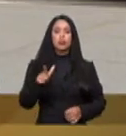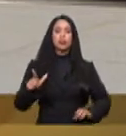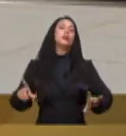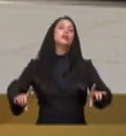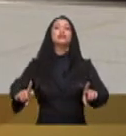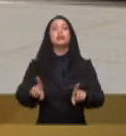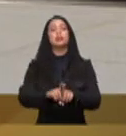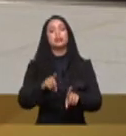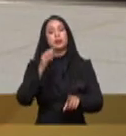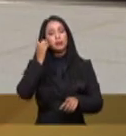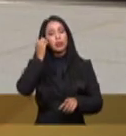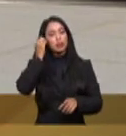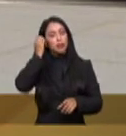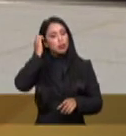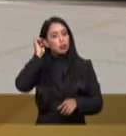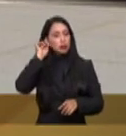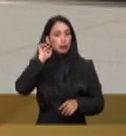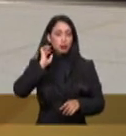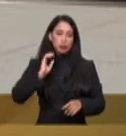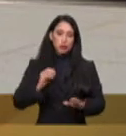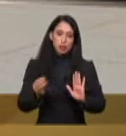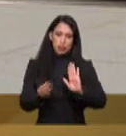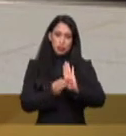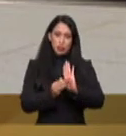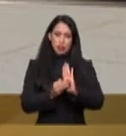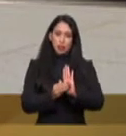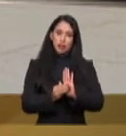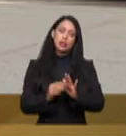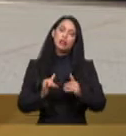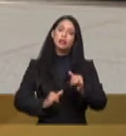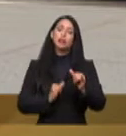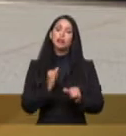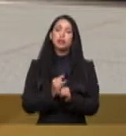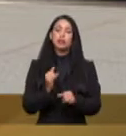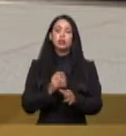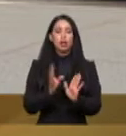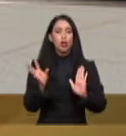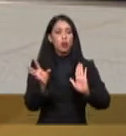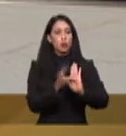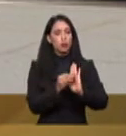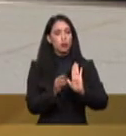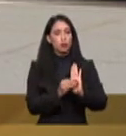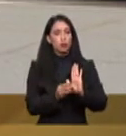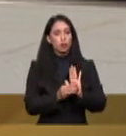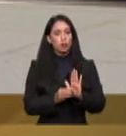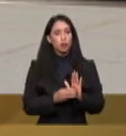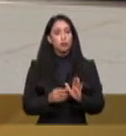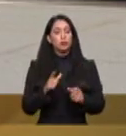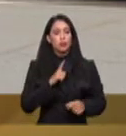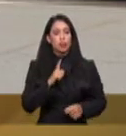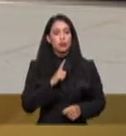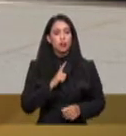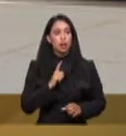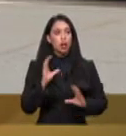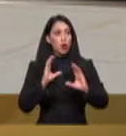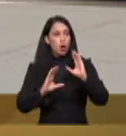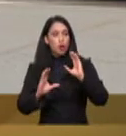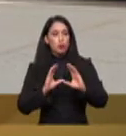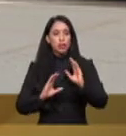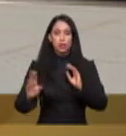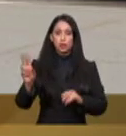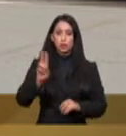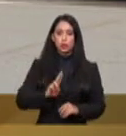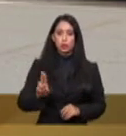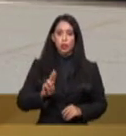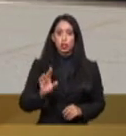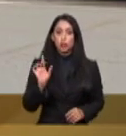O provedor de aplicação de internet que possibilite o impulsionamento pago de conteúdos deverá contar com canal de comunicação com seus usuários e somente